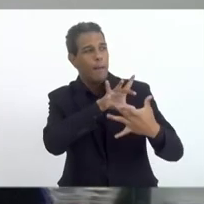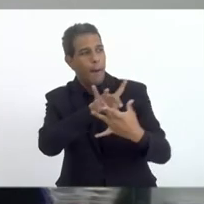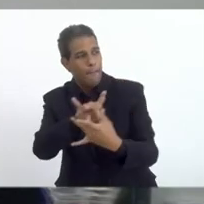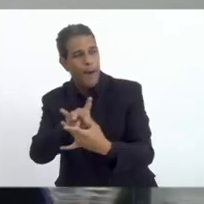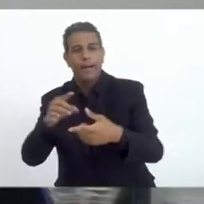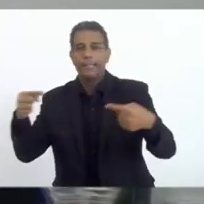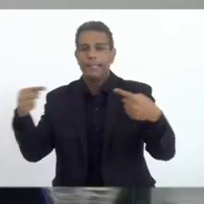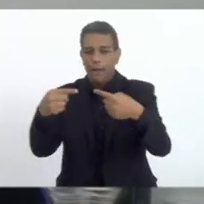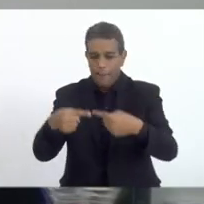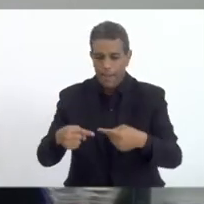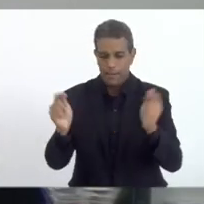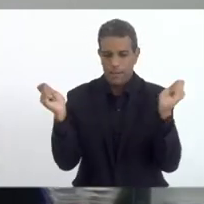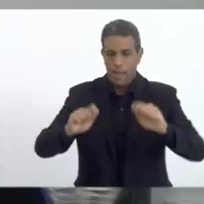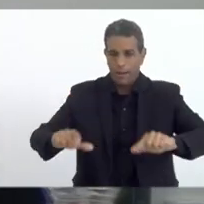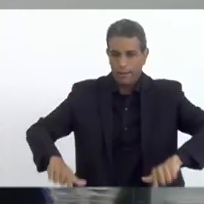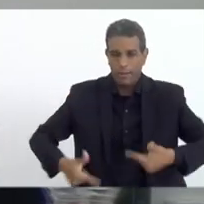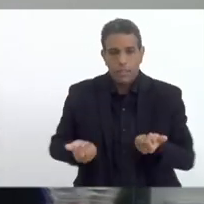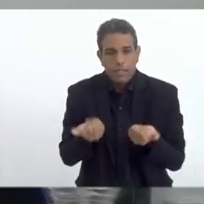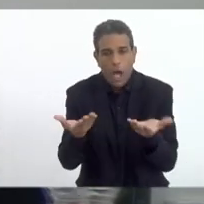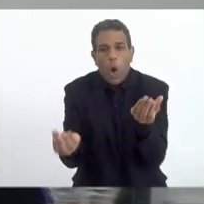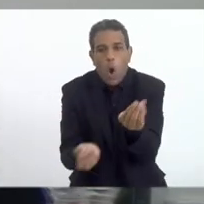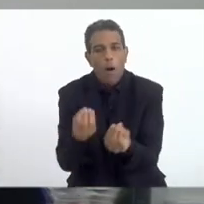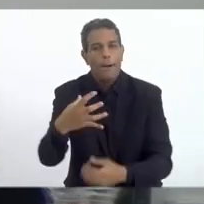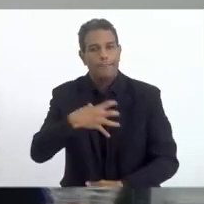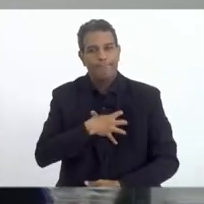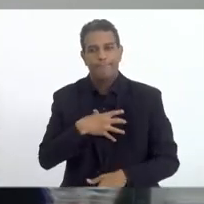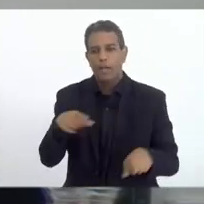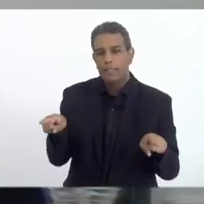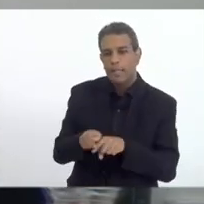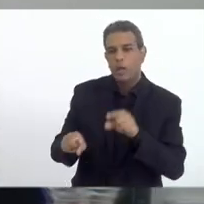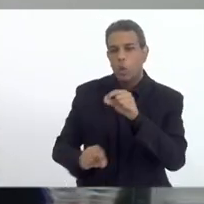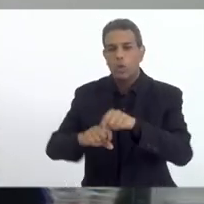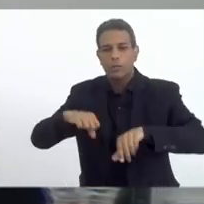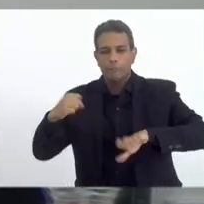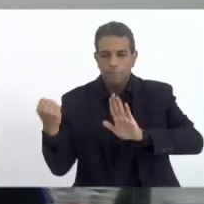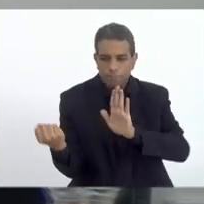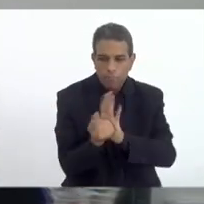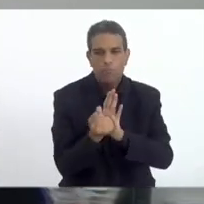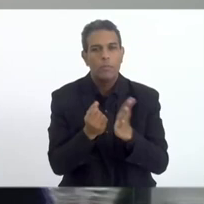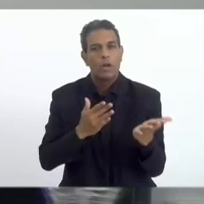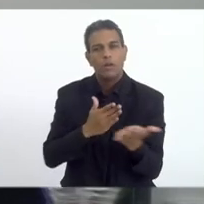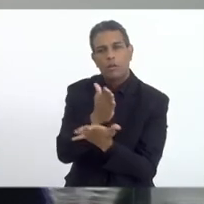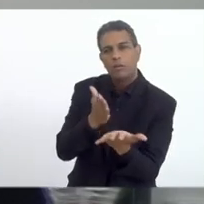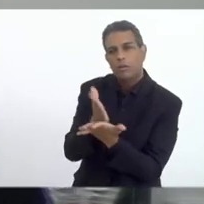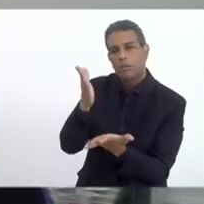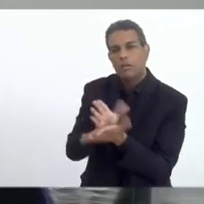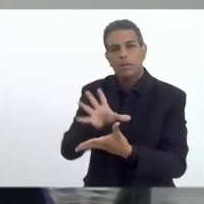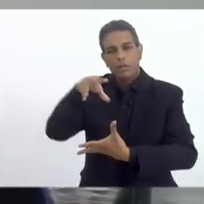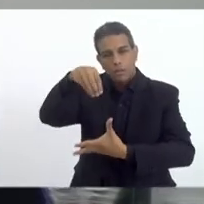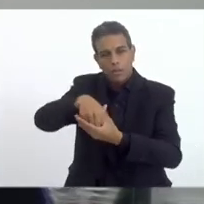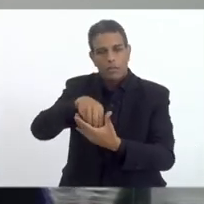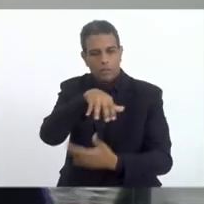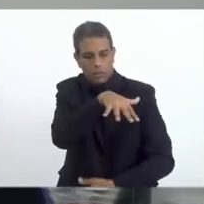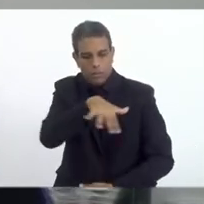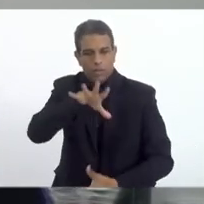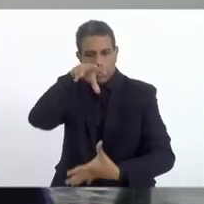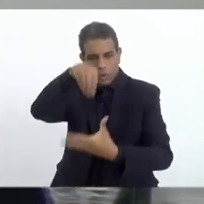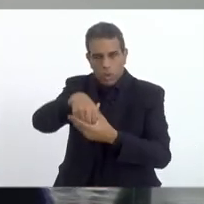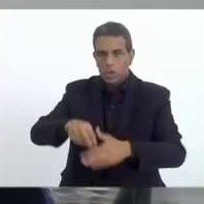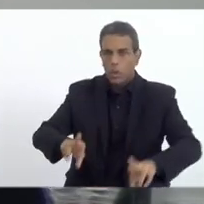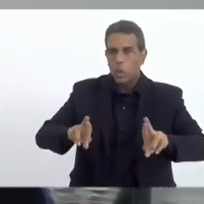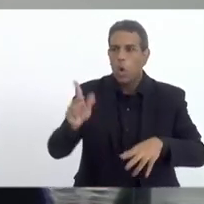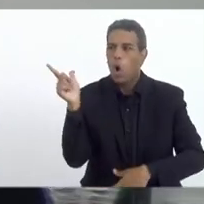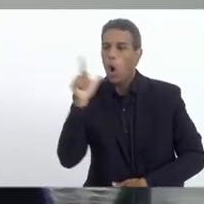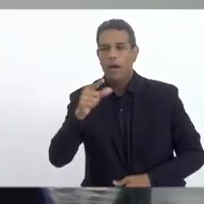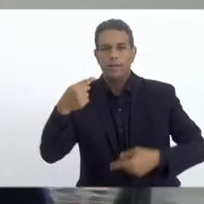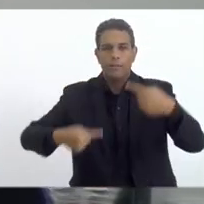que vai ter que ser bem colocado, né? É o enquadramento, a manutenção do enquadramento ali no, na estimativa que